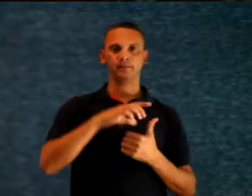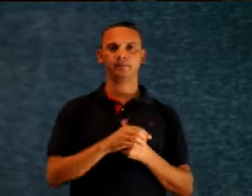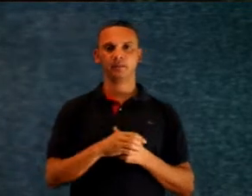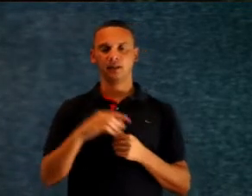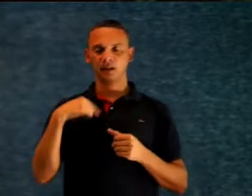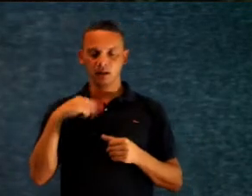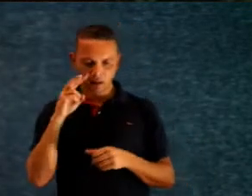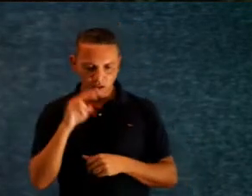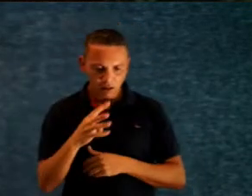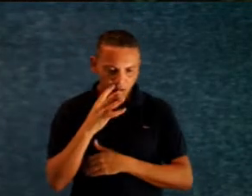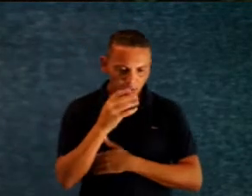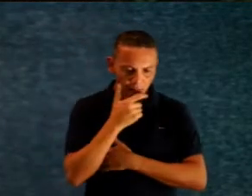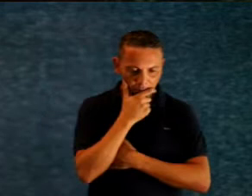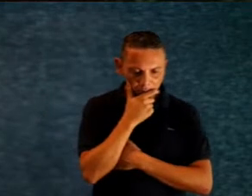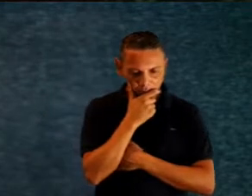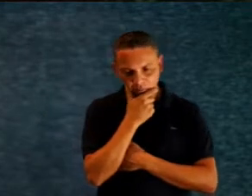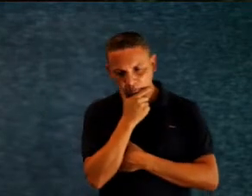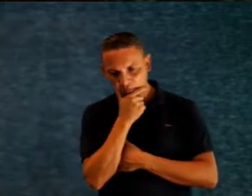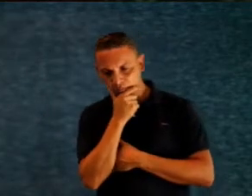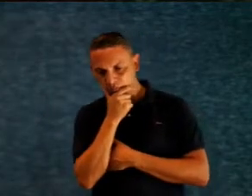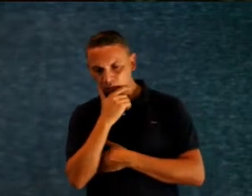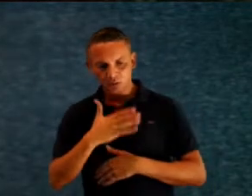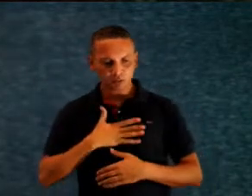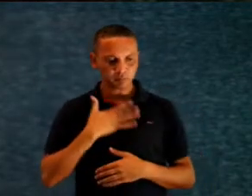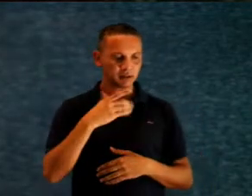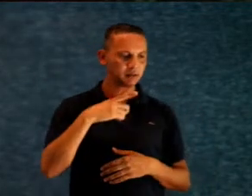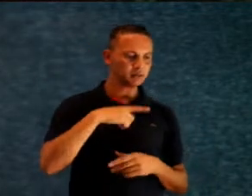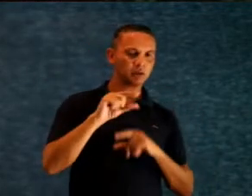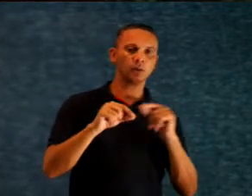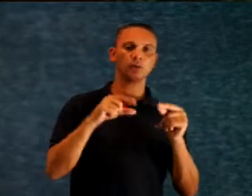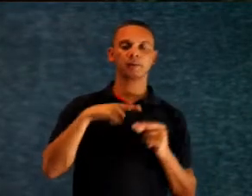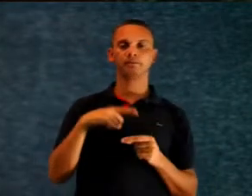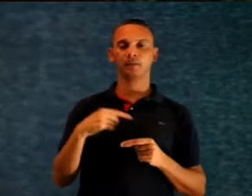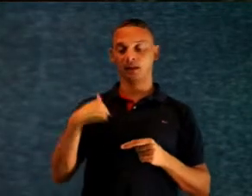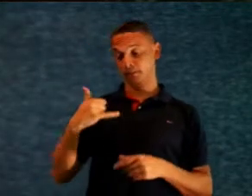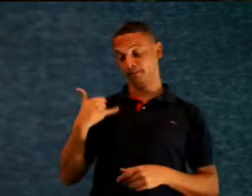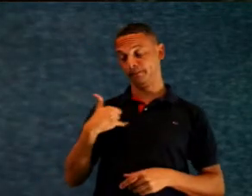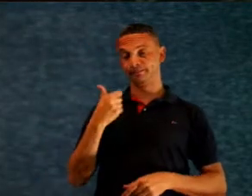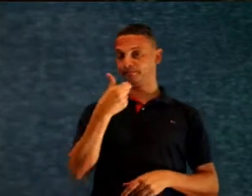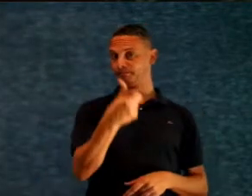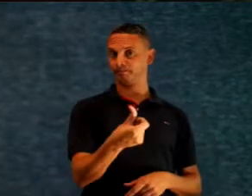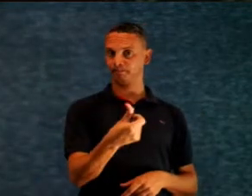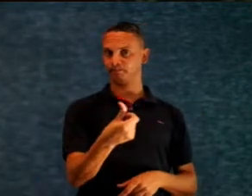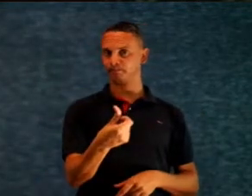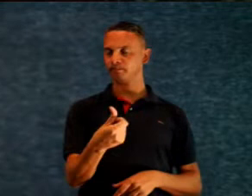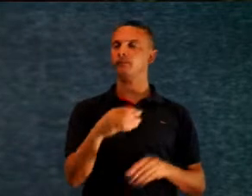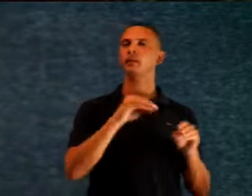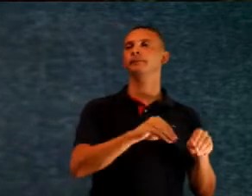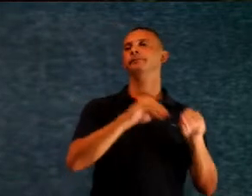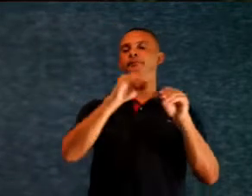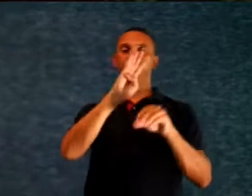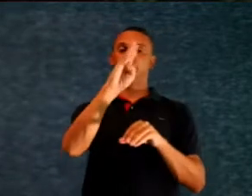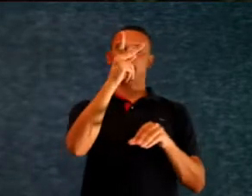Meu deslumbramento não foi menor que a surpresa dos convidados. Quando tinha 6 anos, fomos para o Rio, de